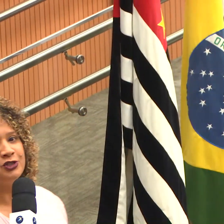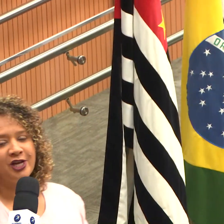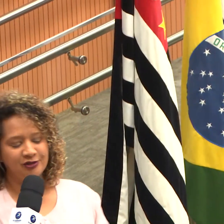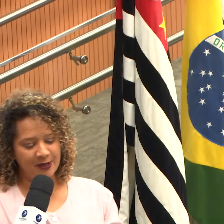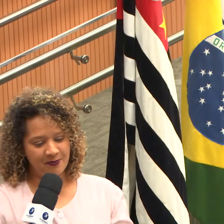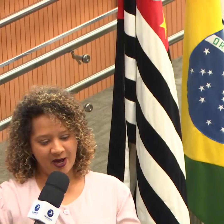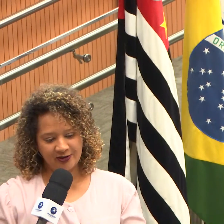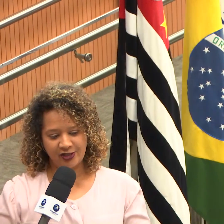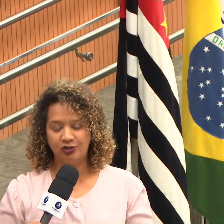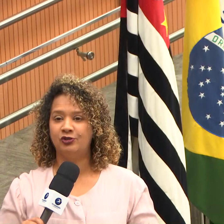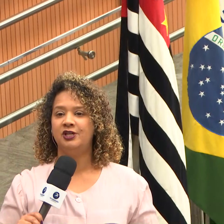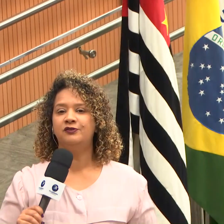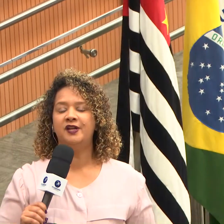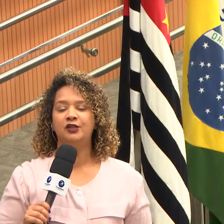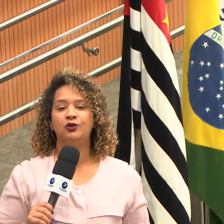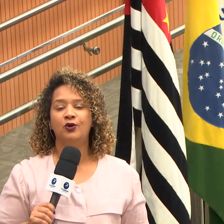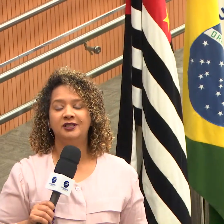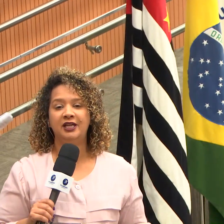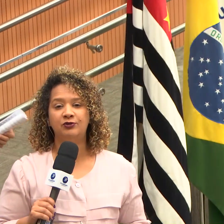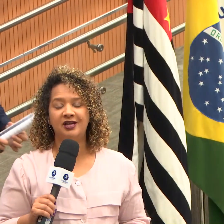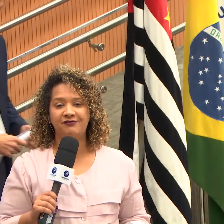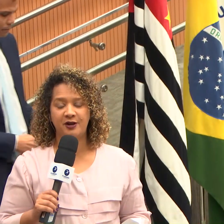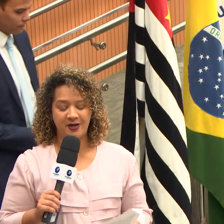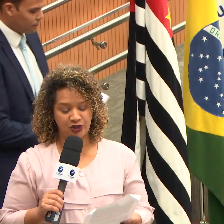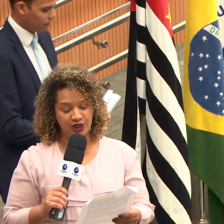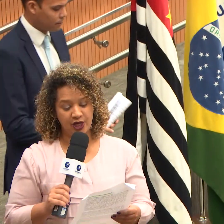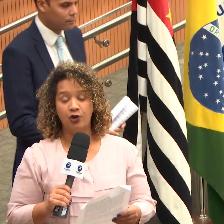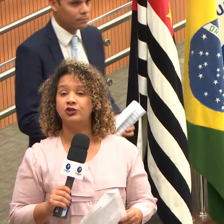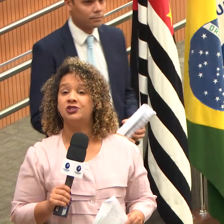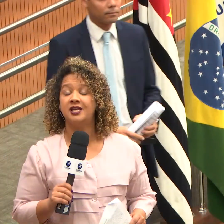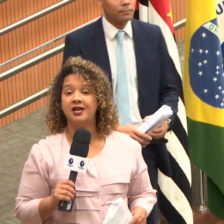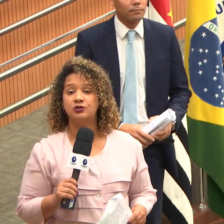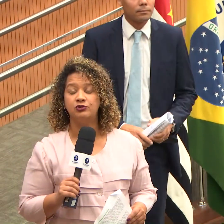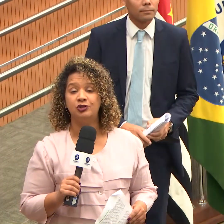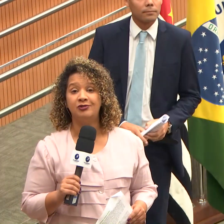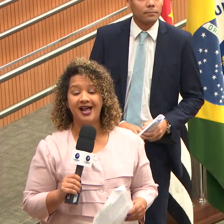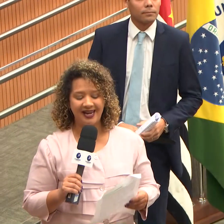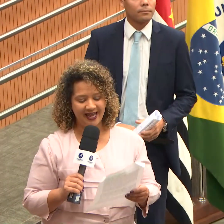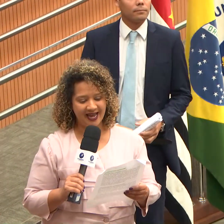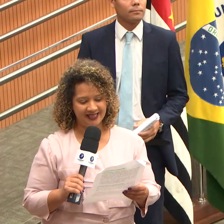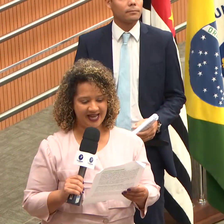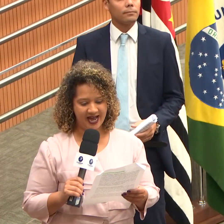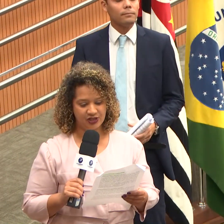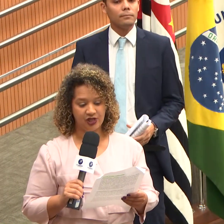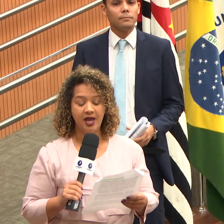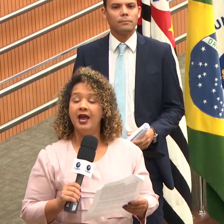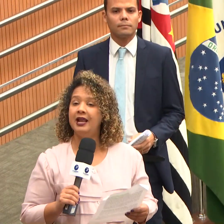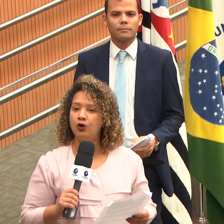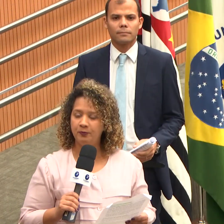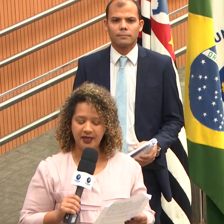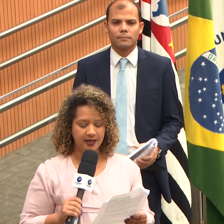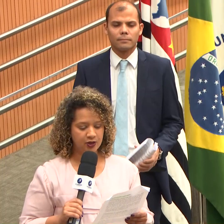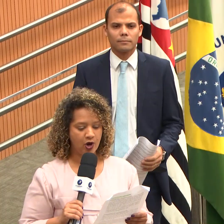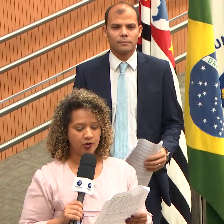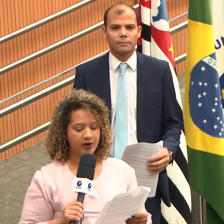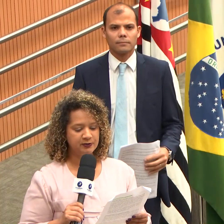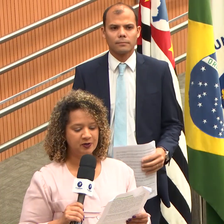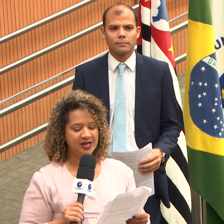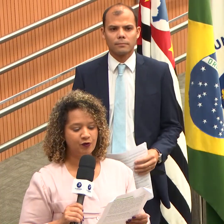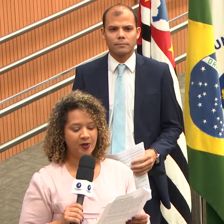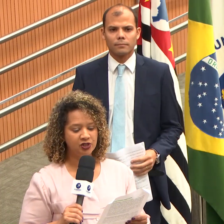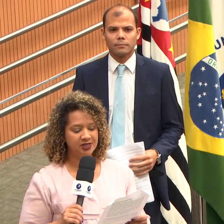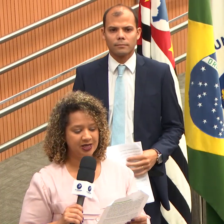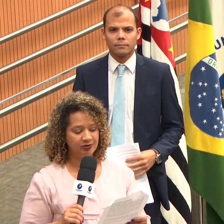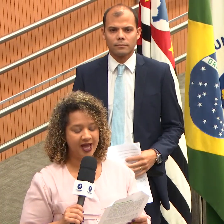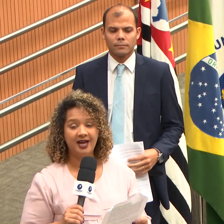Outro projeto da pauta é de autoria do vereador Rodrigo da Farmadic, que hoje será discutido na legalidade. Ele obriga que o órgão